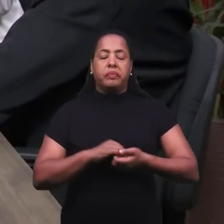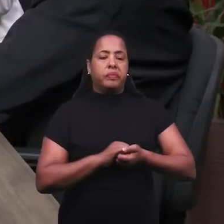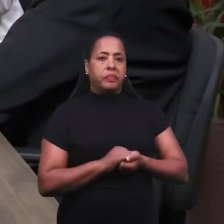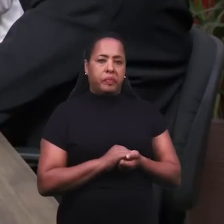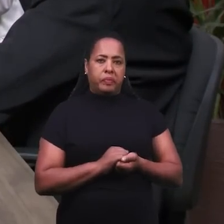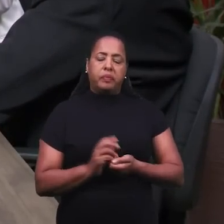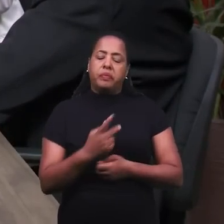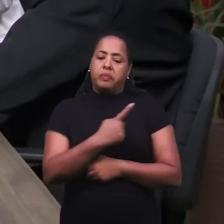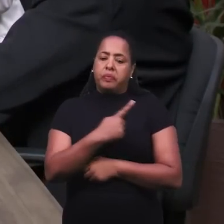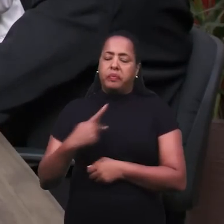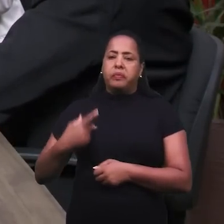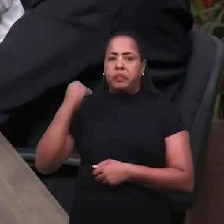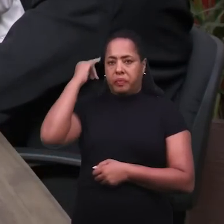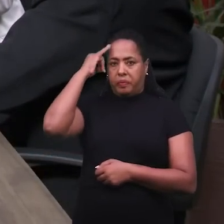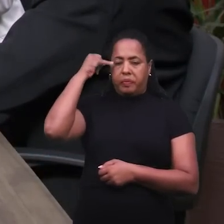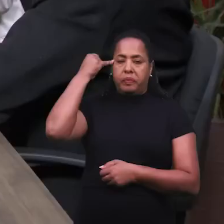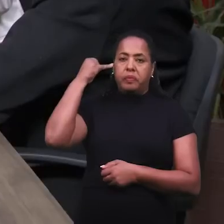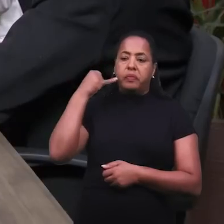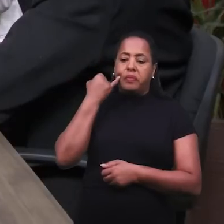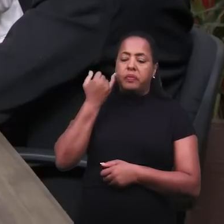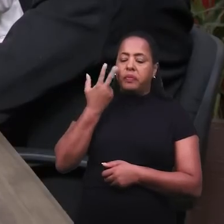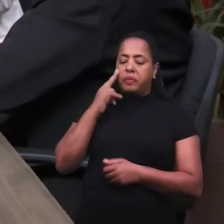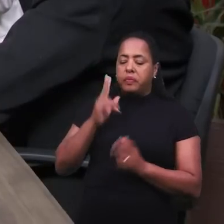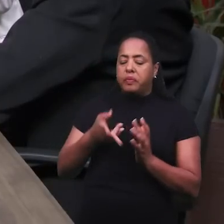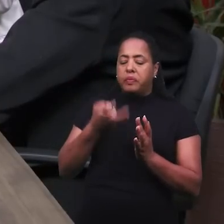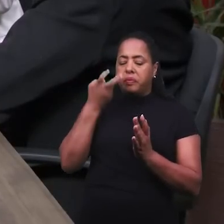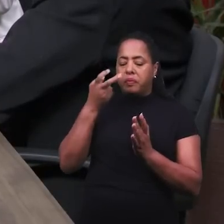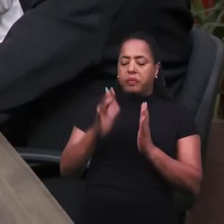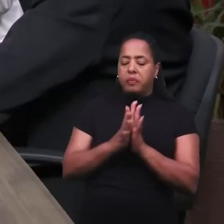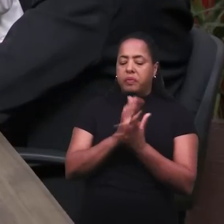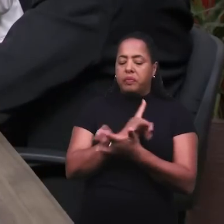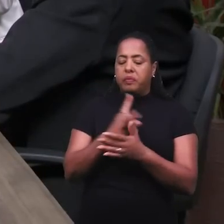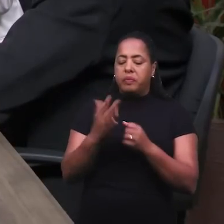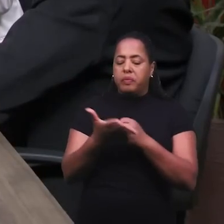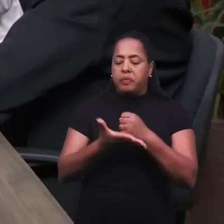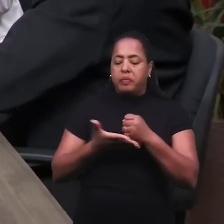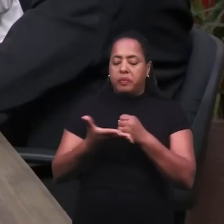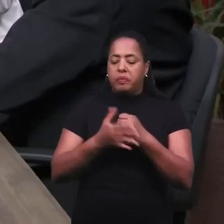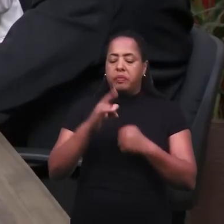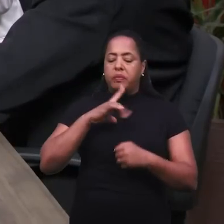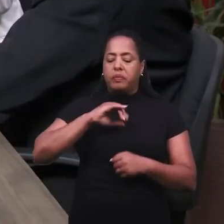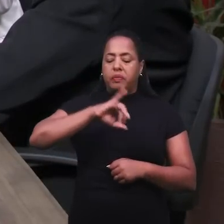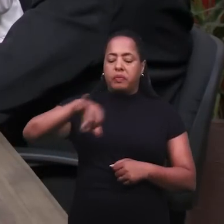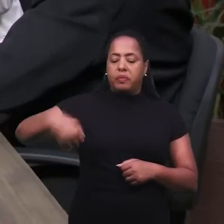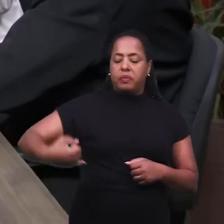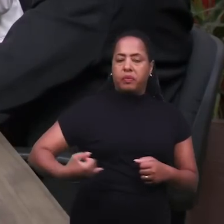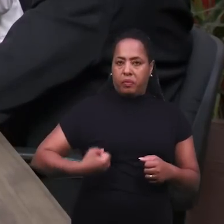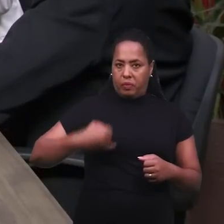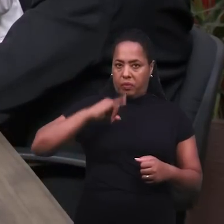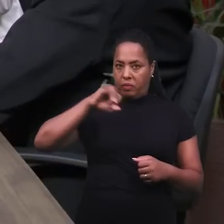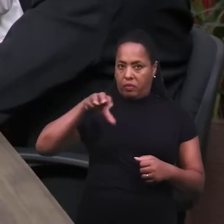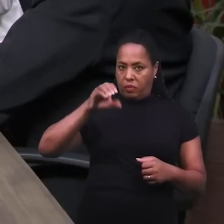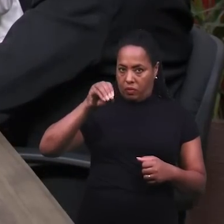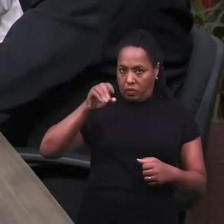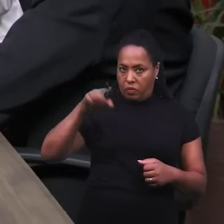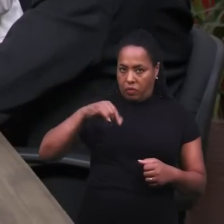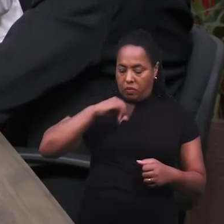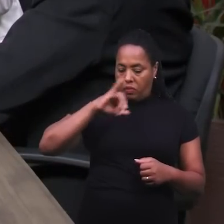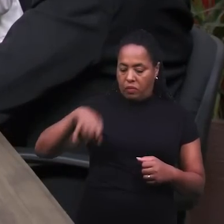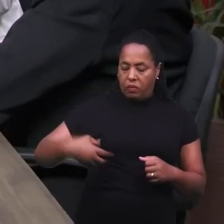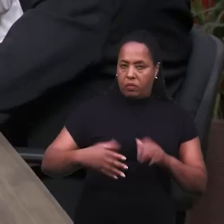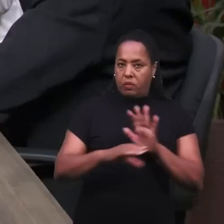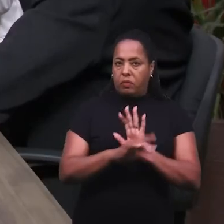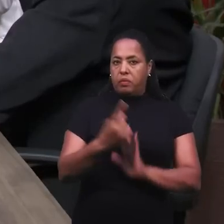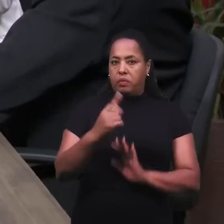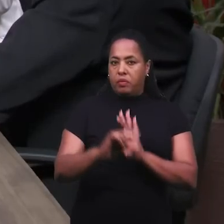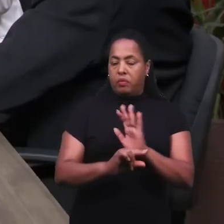Josias, eu acho que, olhando para a palavra e pegando o exemplo, Jó, até o pastor Luiz Eugênio gosta muito desse texto, que é Jó